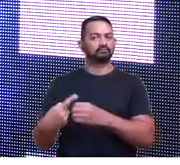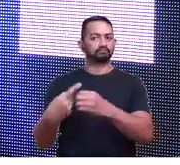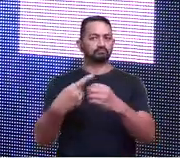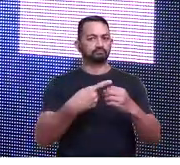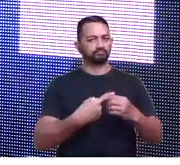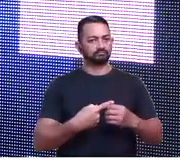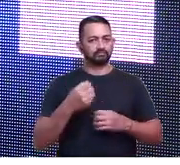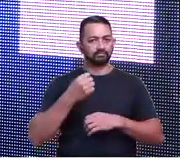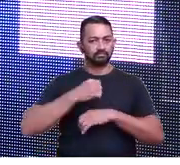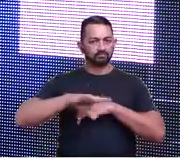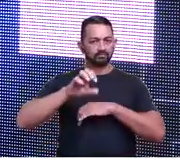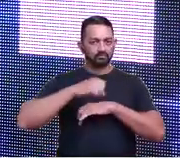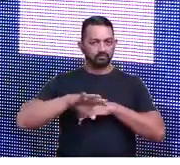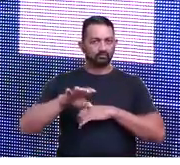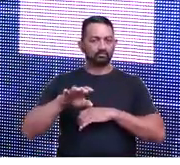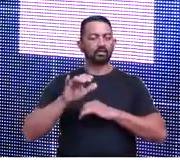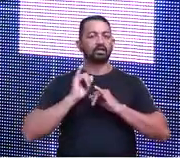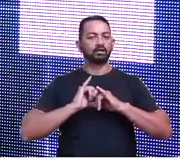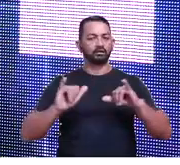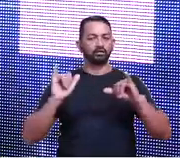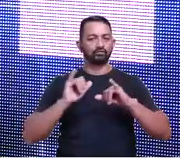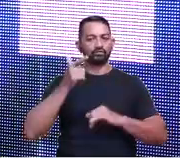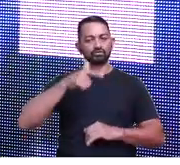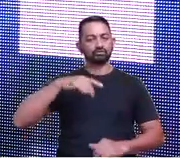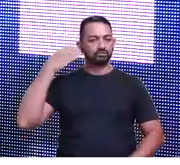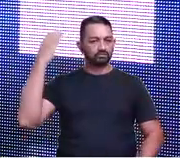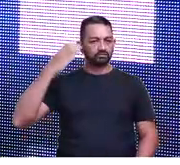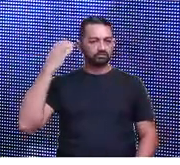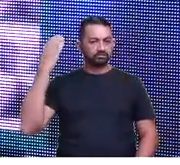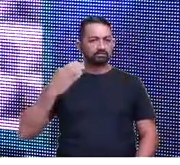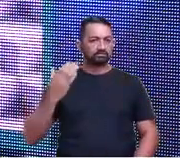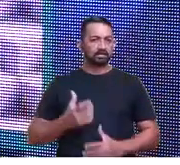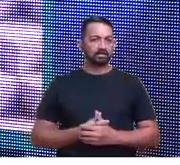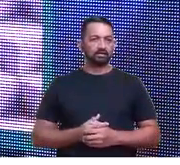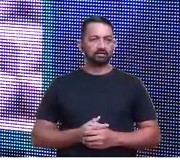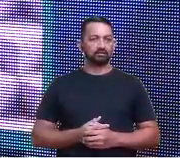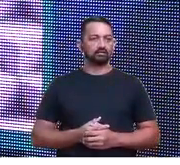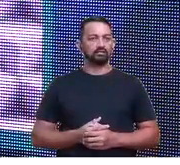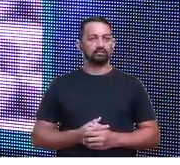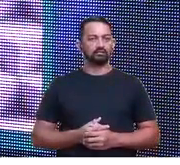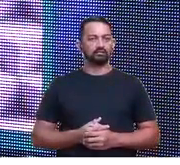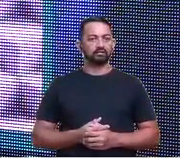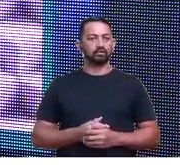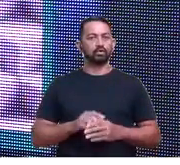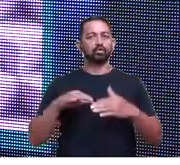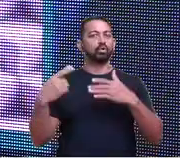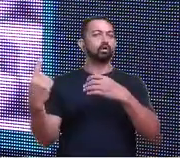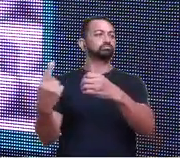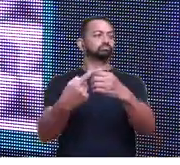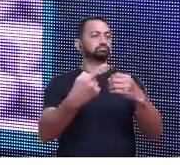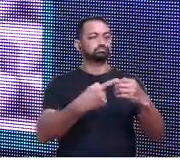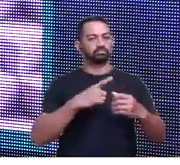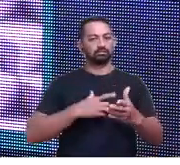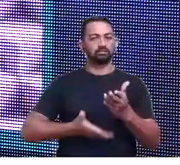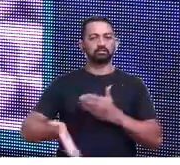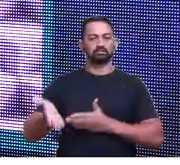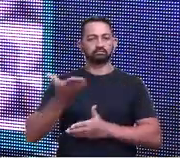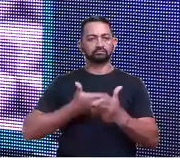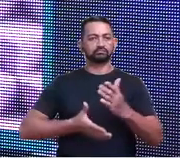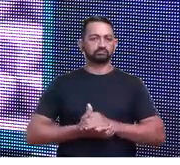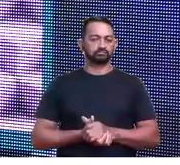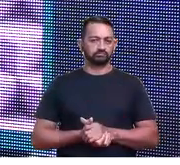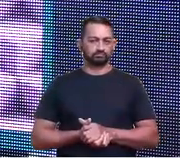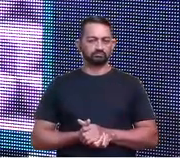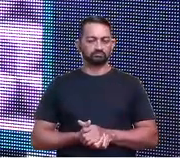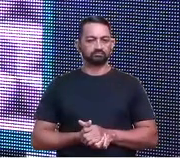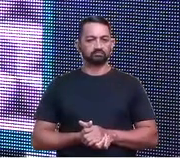cidades envolvidas. Quem vai trazer essa informação para a gente é ela novamente, a Ciarla Barbosa. Ciarla, quais outras cidades estão envolvidas